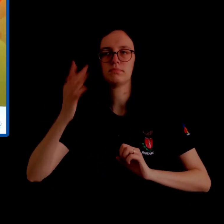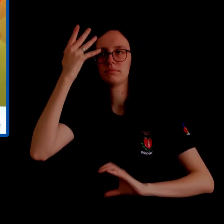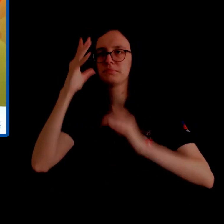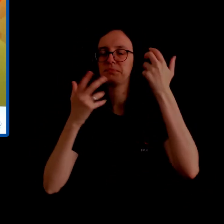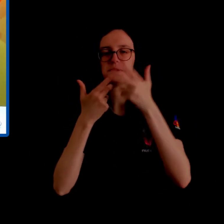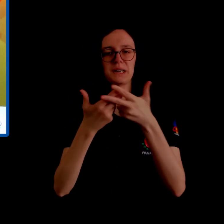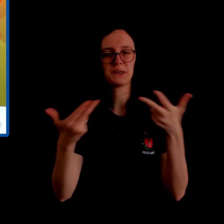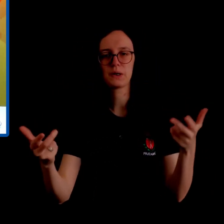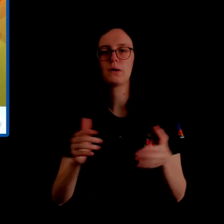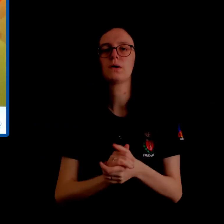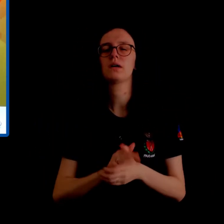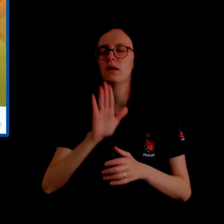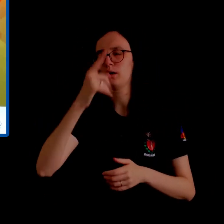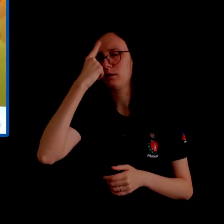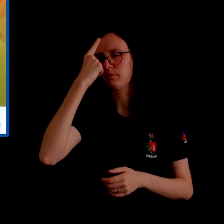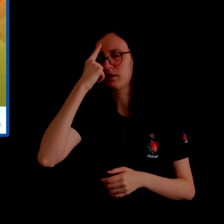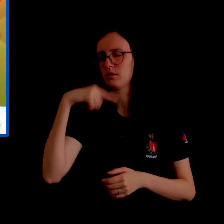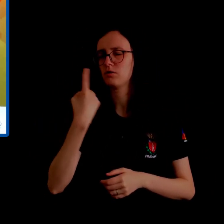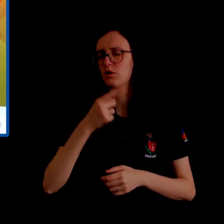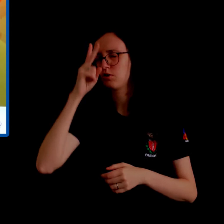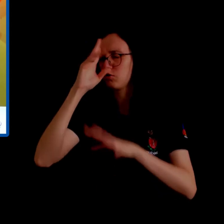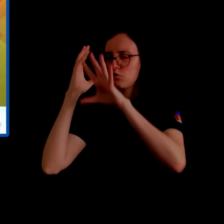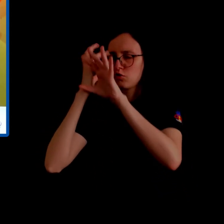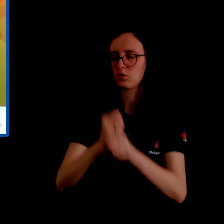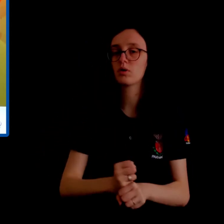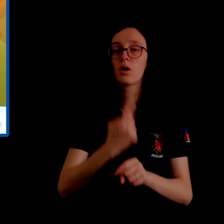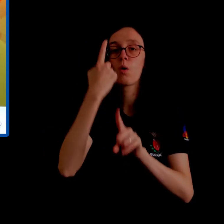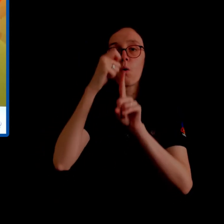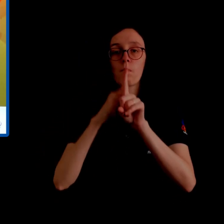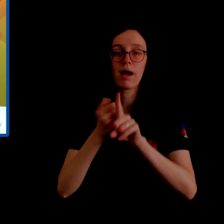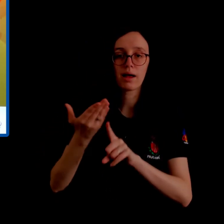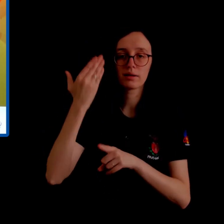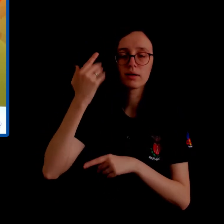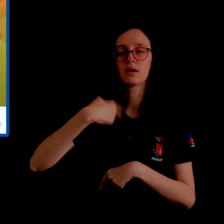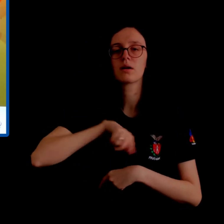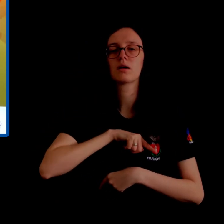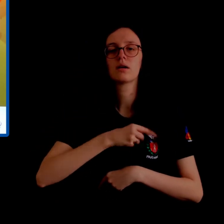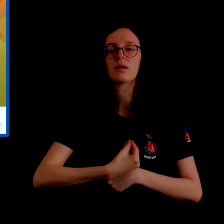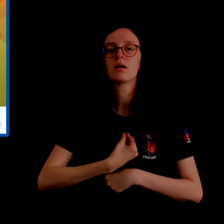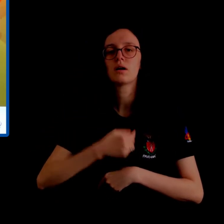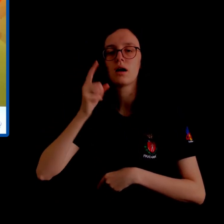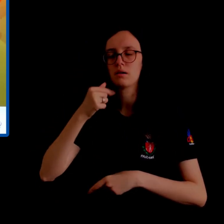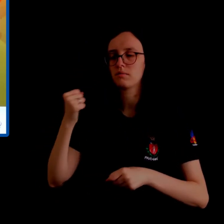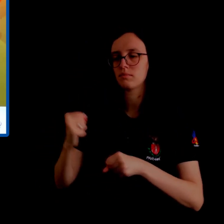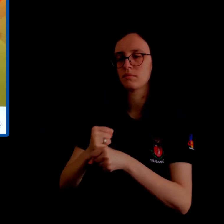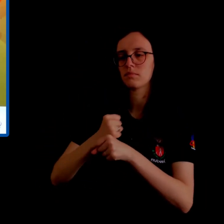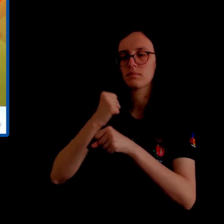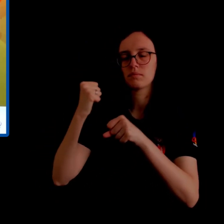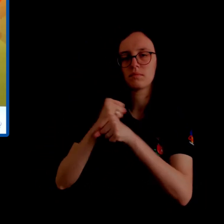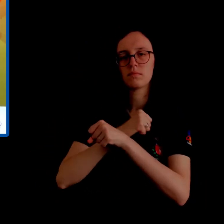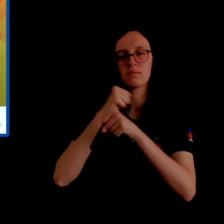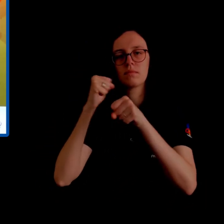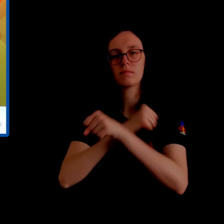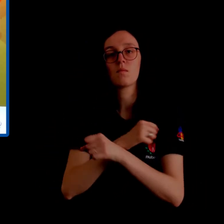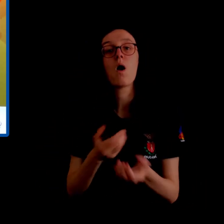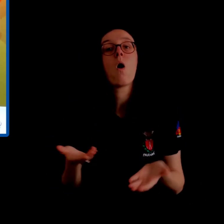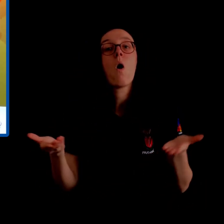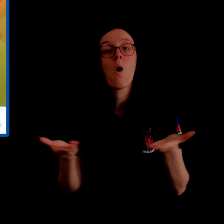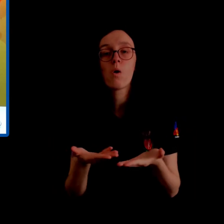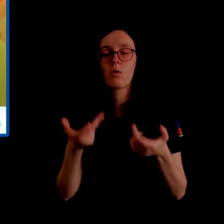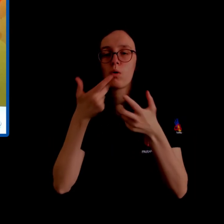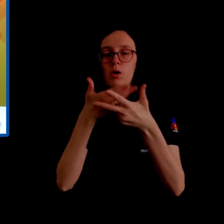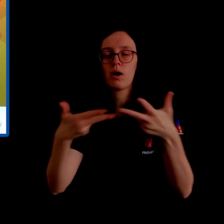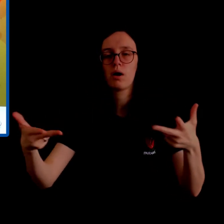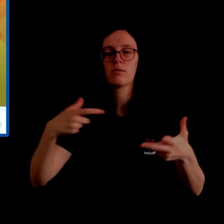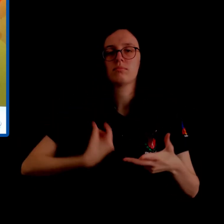acontecendo. Vamos pensar, vamos fazer o histórico. Há um mês atrás, a gente estava construindo tudo isso. Hoje, as coisas já